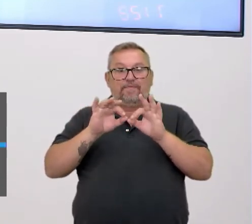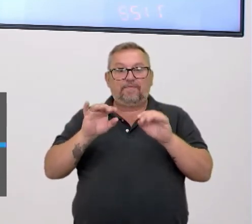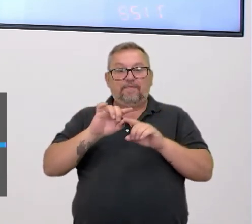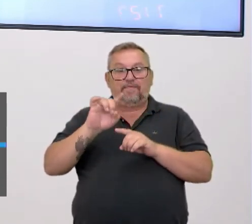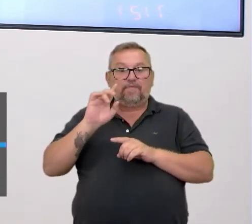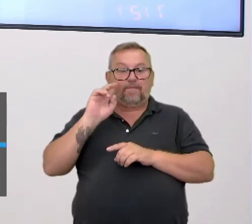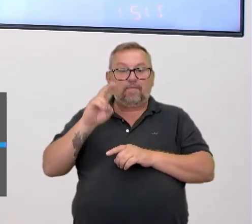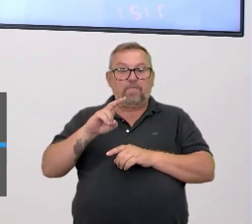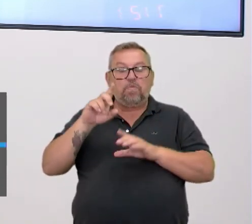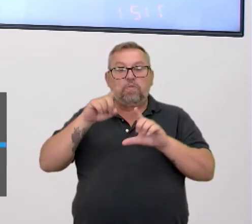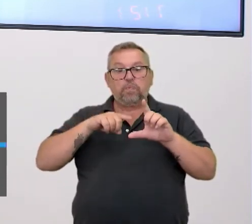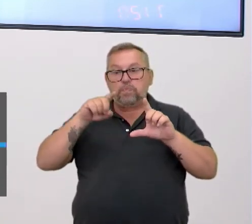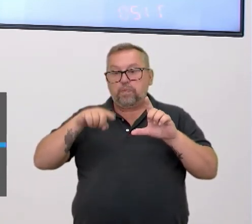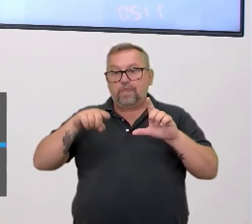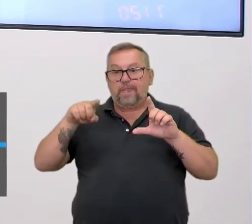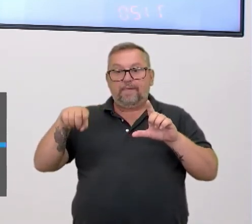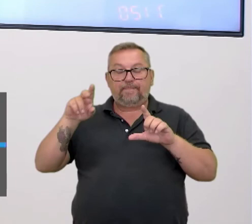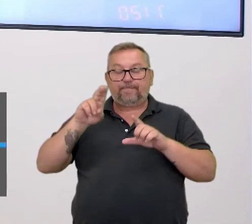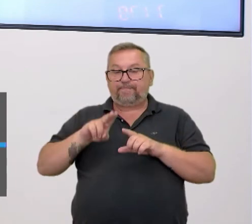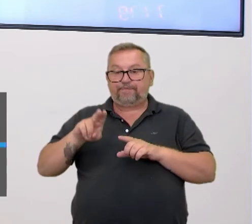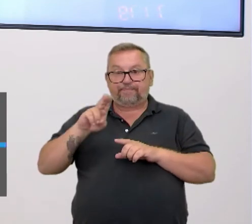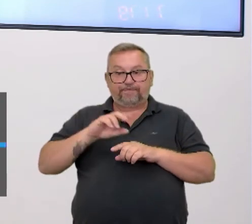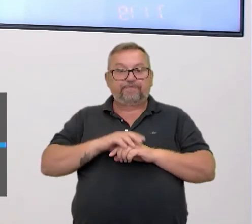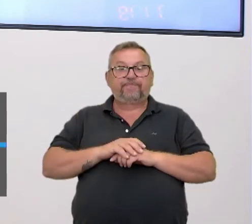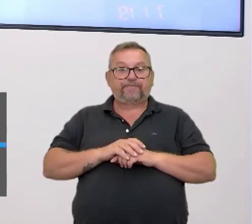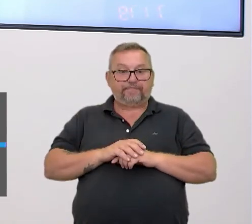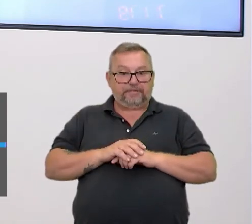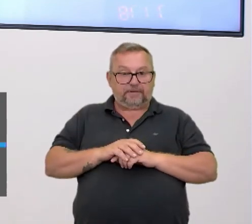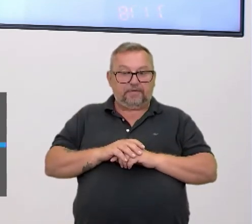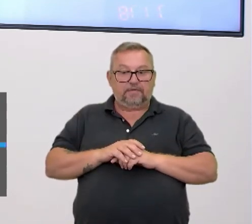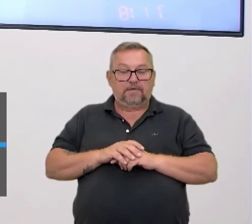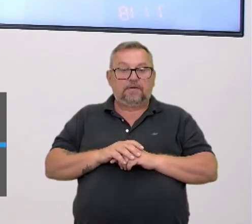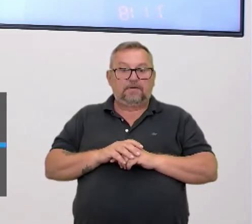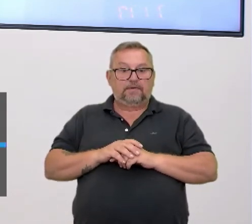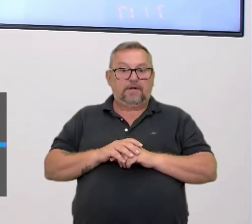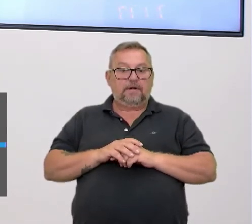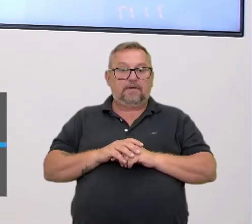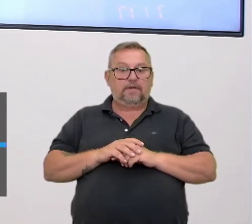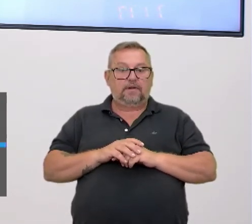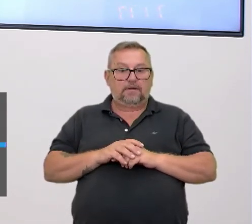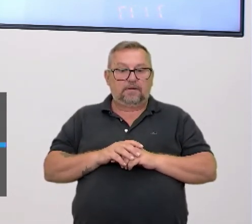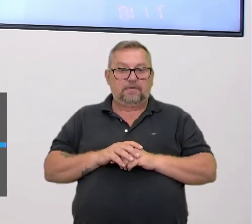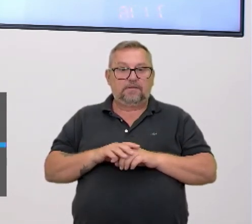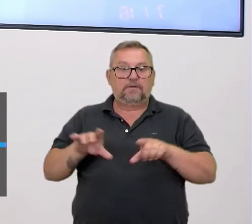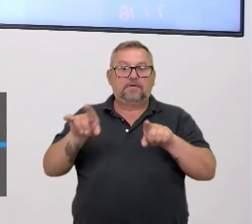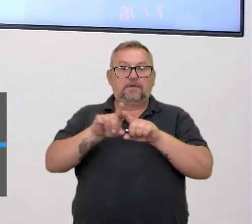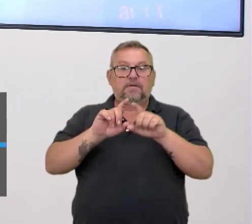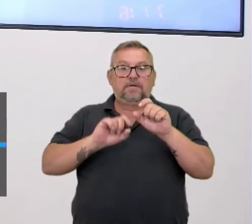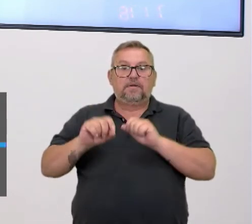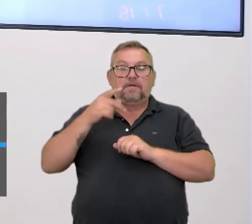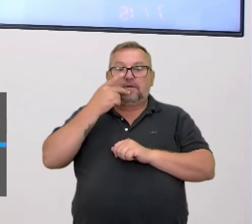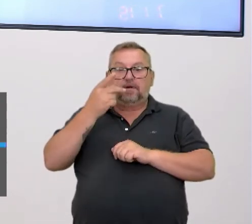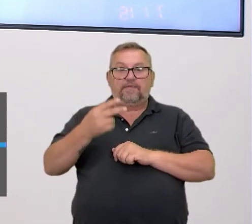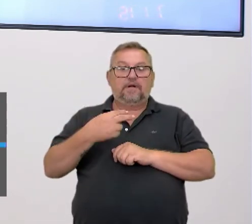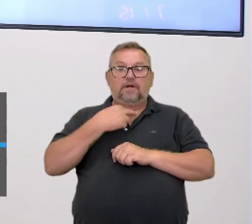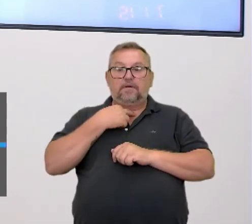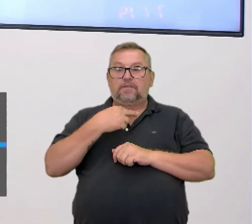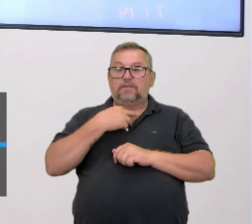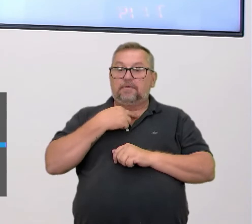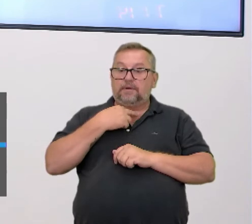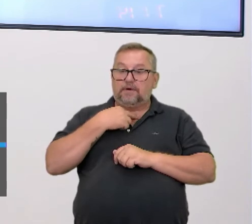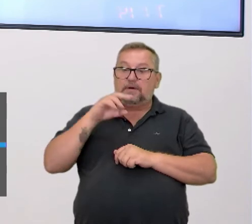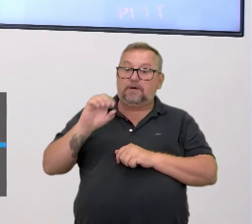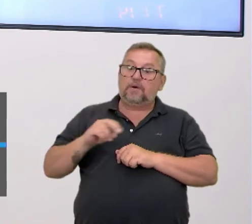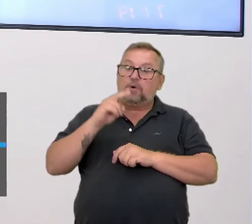fins estatísticos, eles não usam a ideia do empregado e do desempregado. Eles usam a ideia do quê? Do ocupado, ok? E